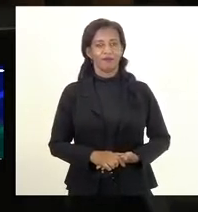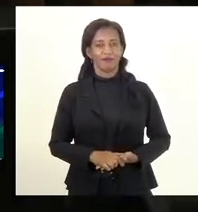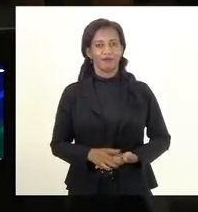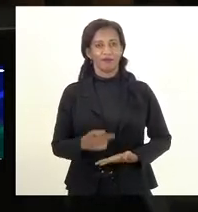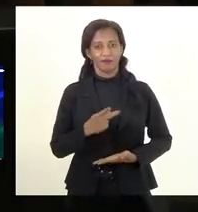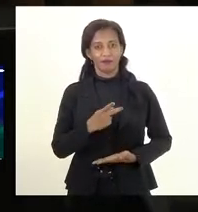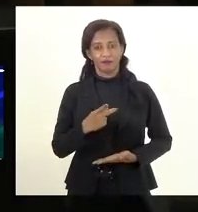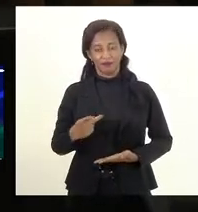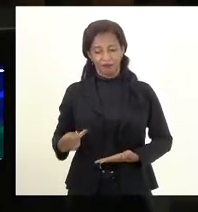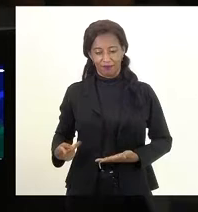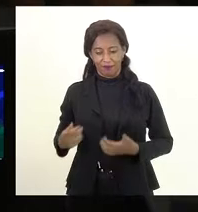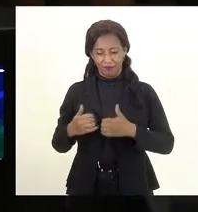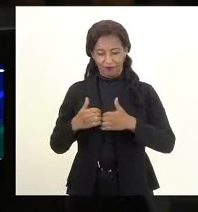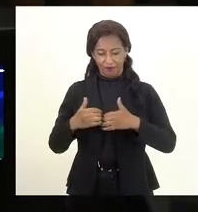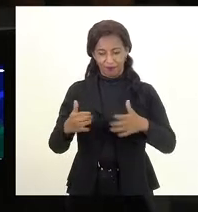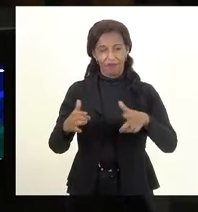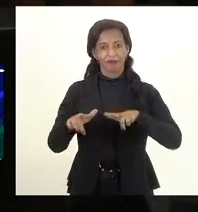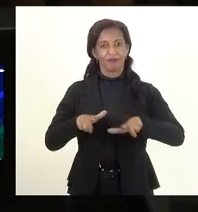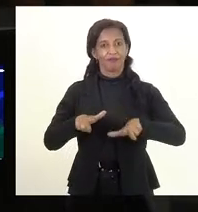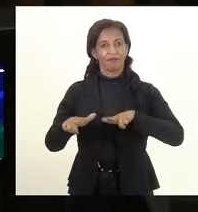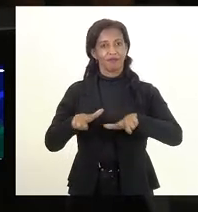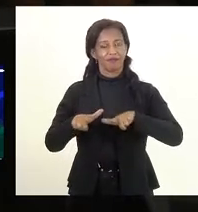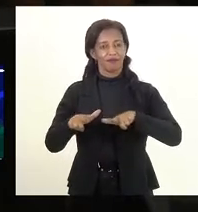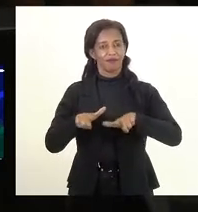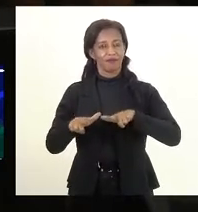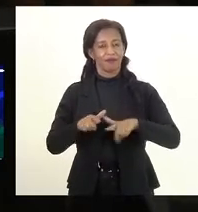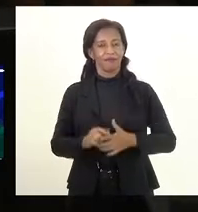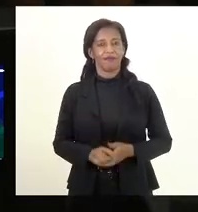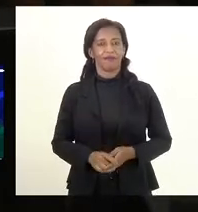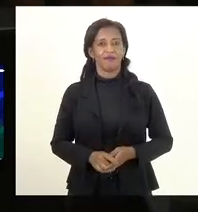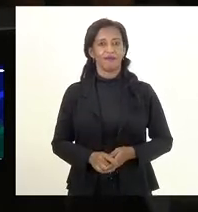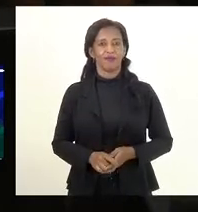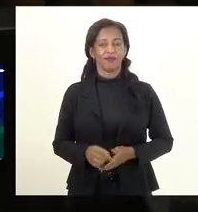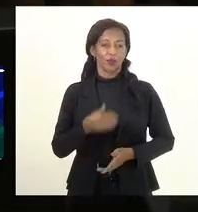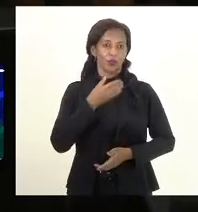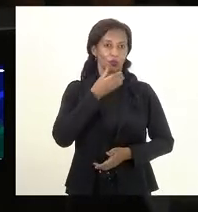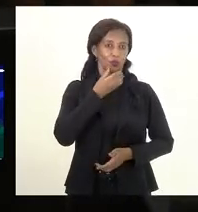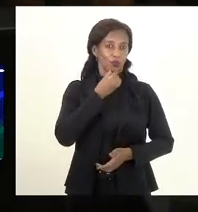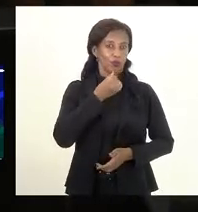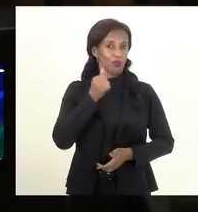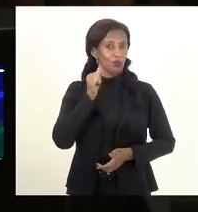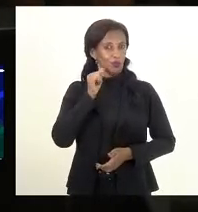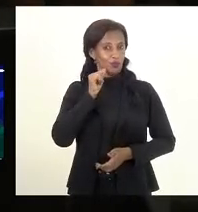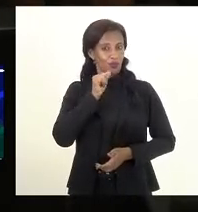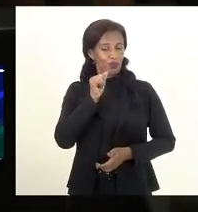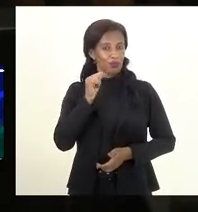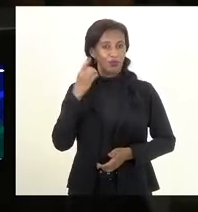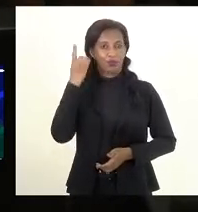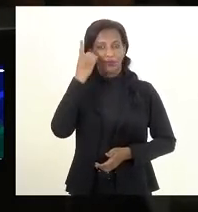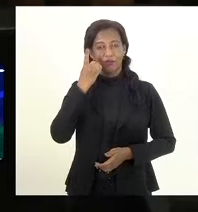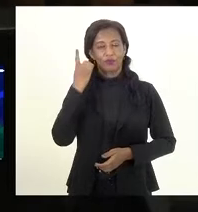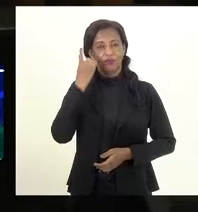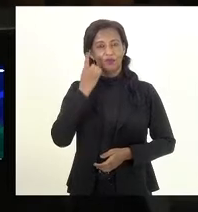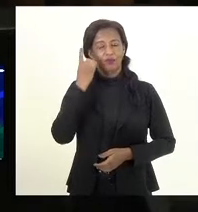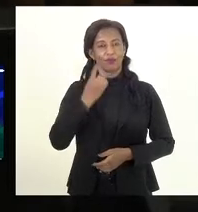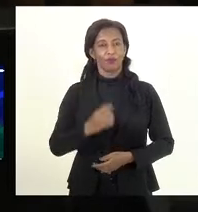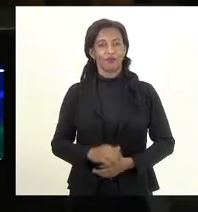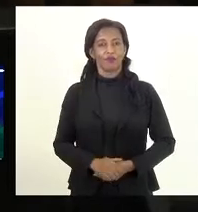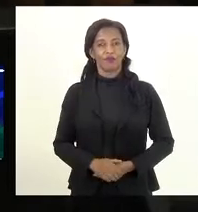e os trabalhos iniciais senhoras e senhores deputados